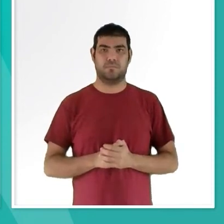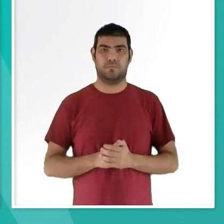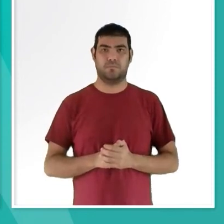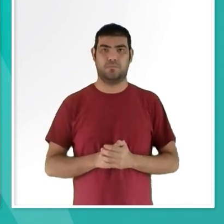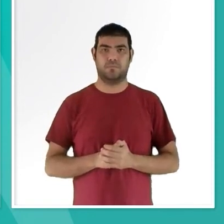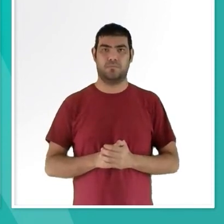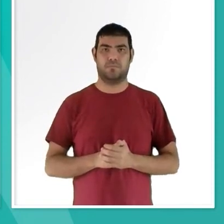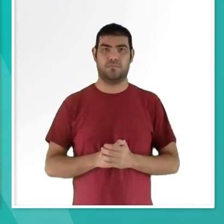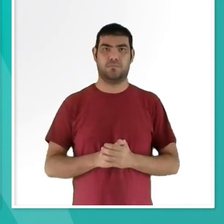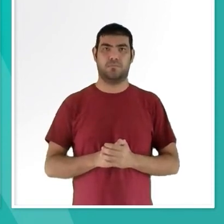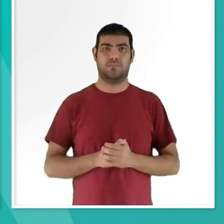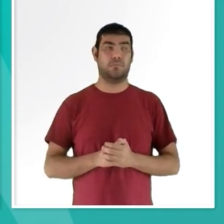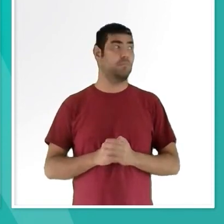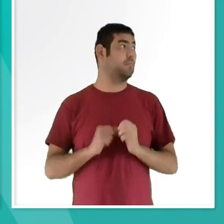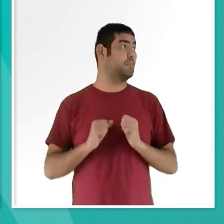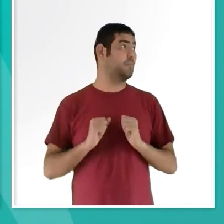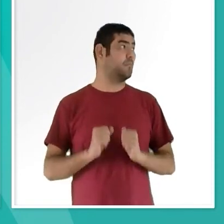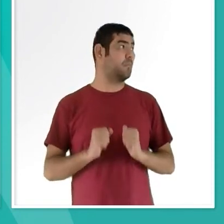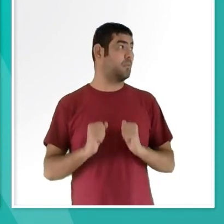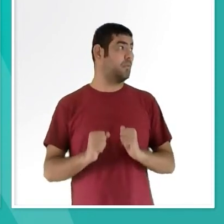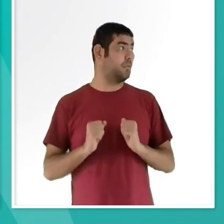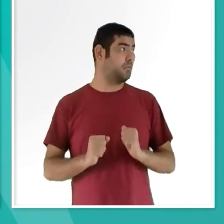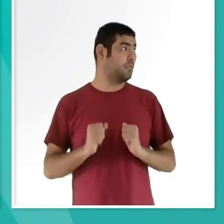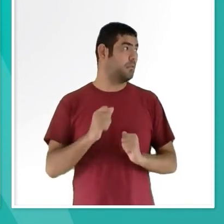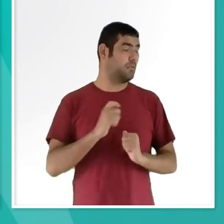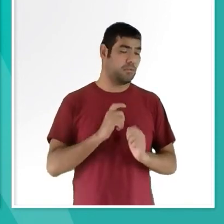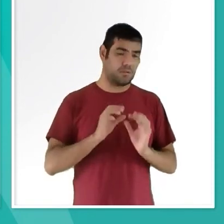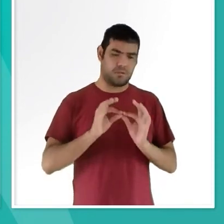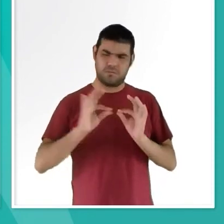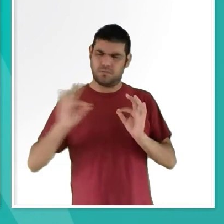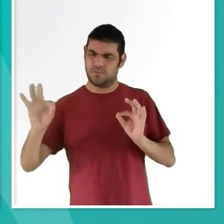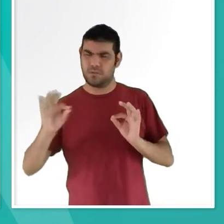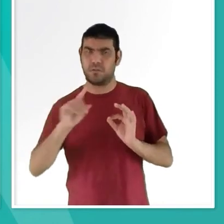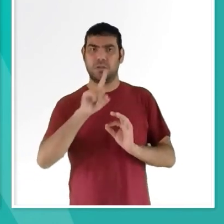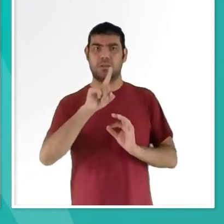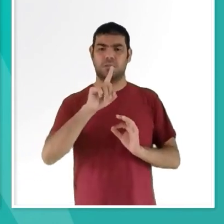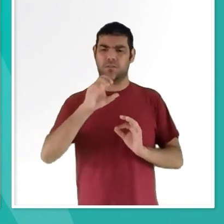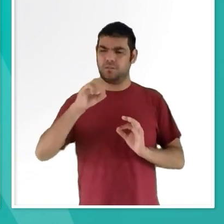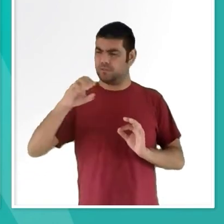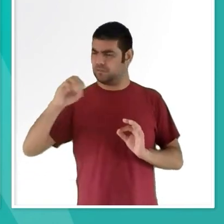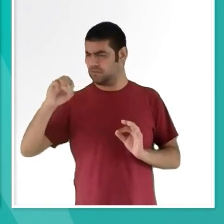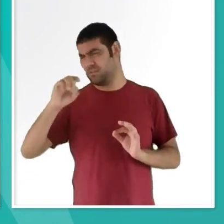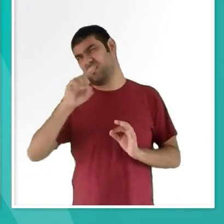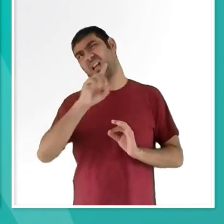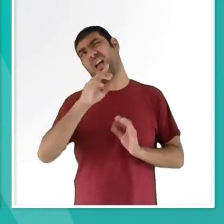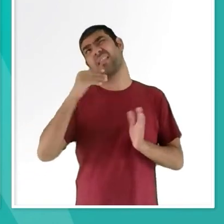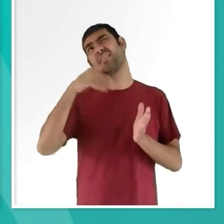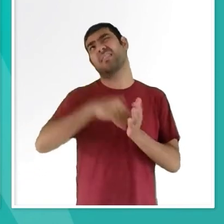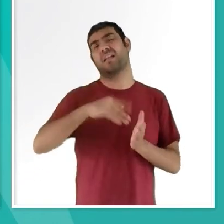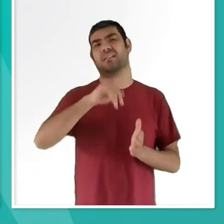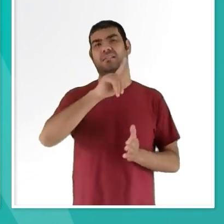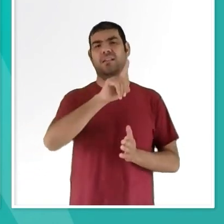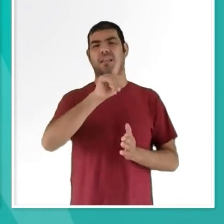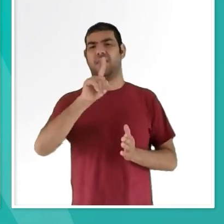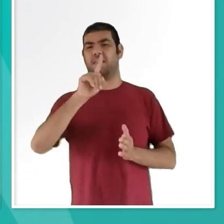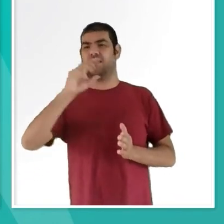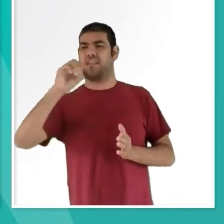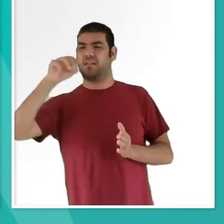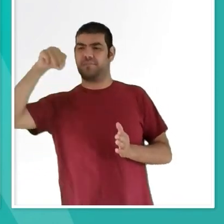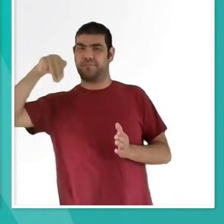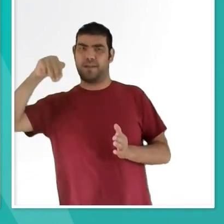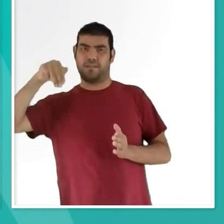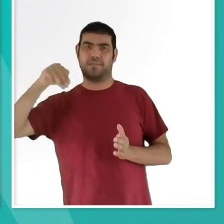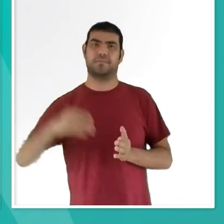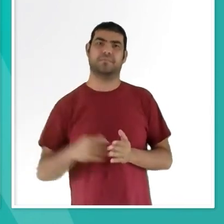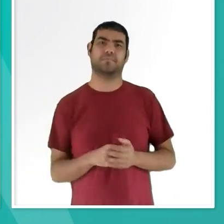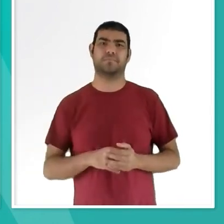podem ter a distância de 100 e 110 metros, como nós vamos ver